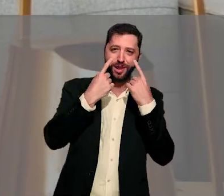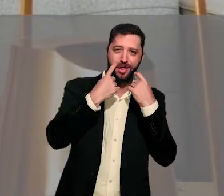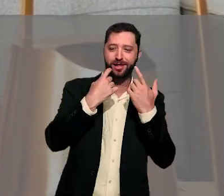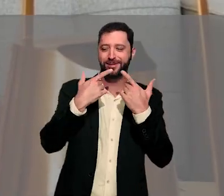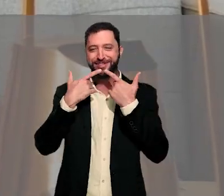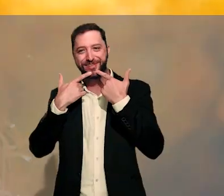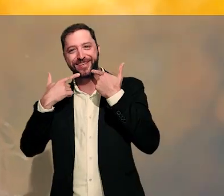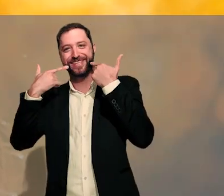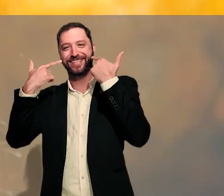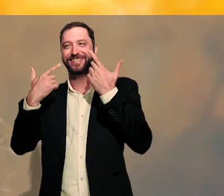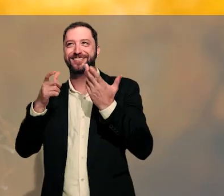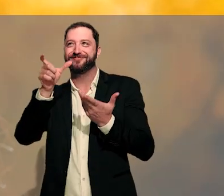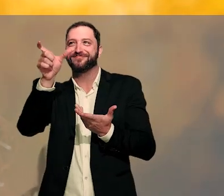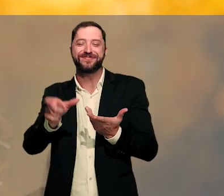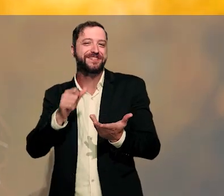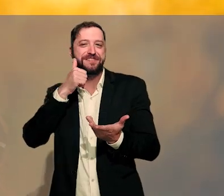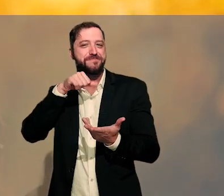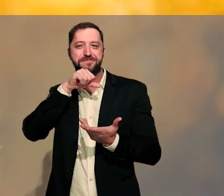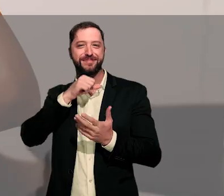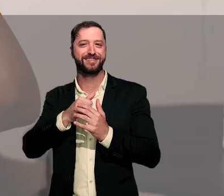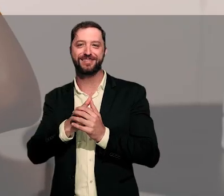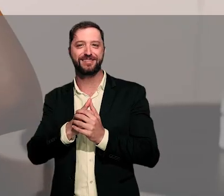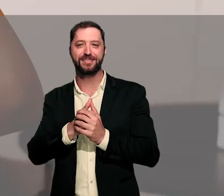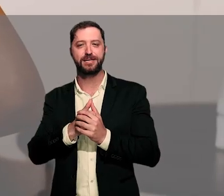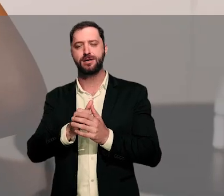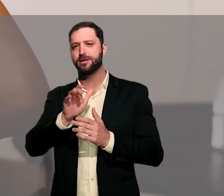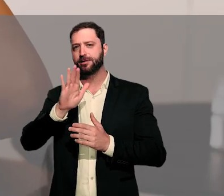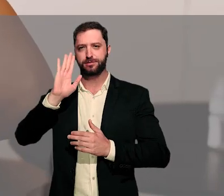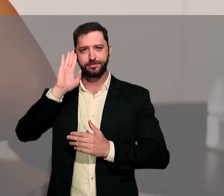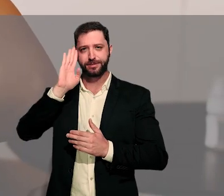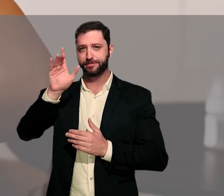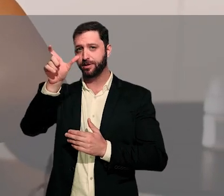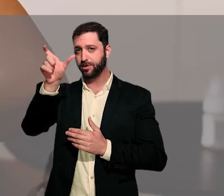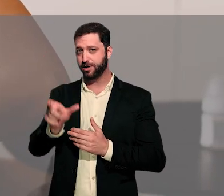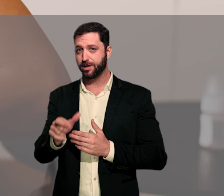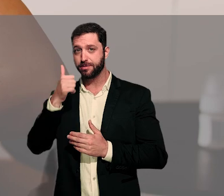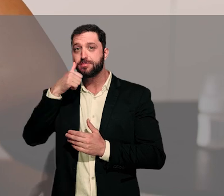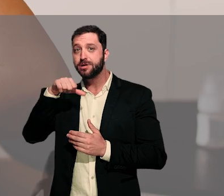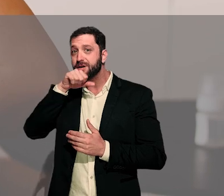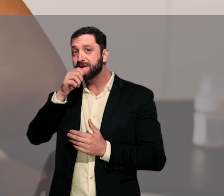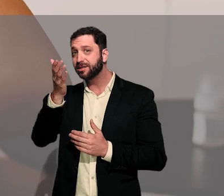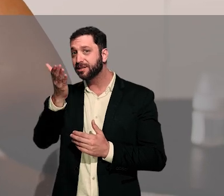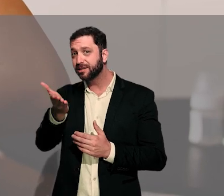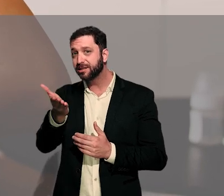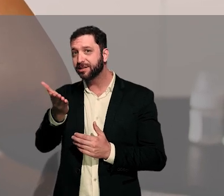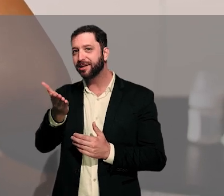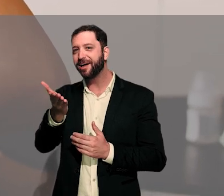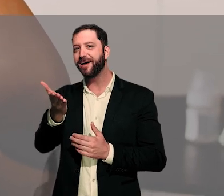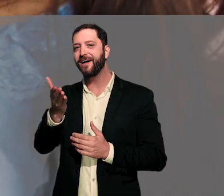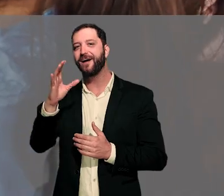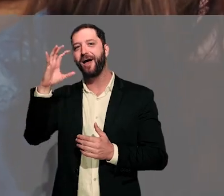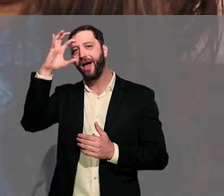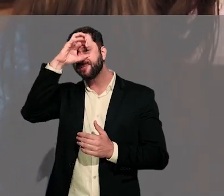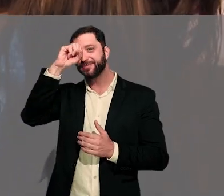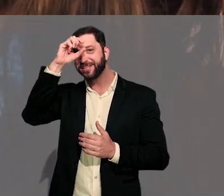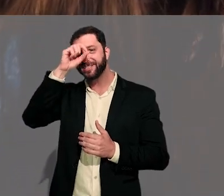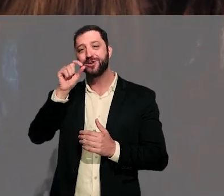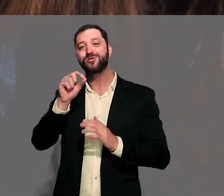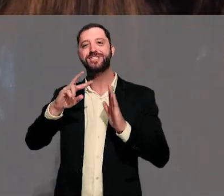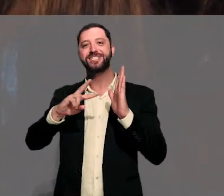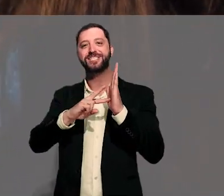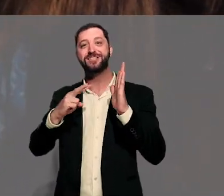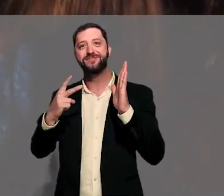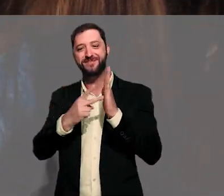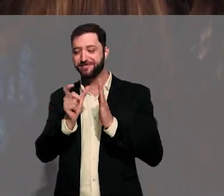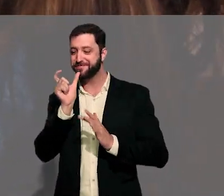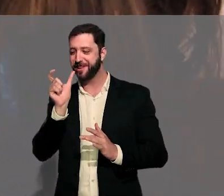chorar e sorrir. Mas, acima de tudo, ser mãe é aprender um